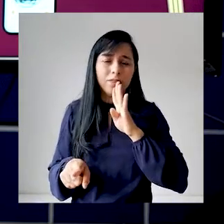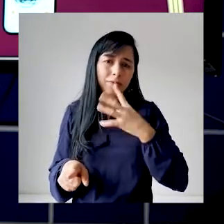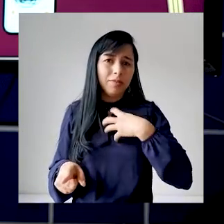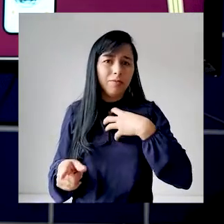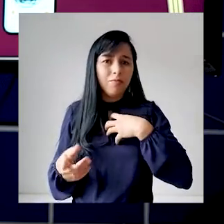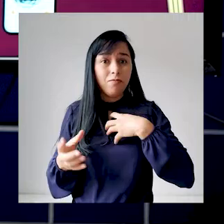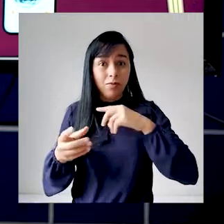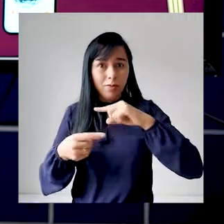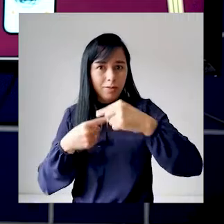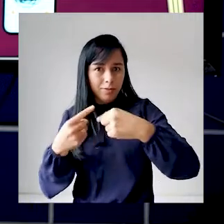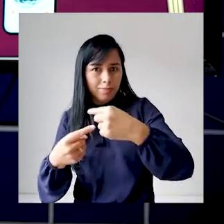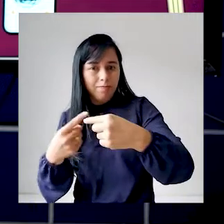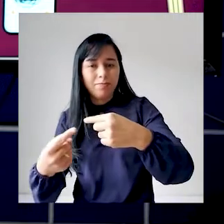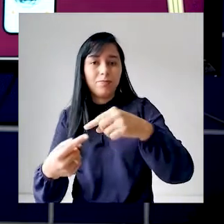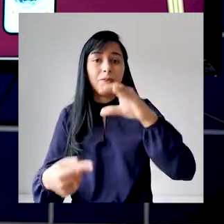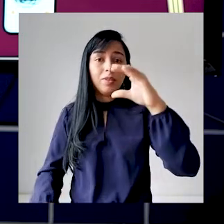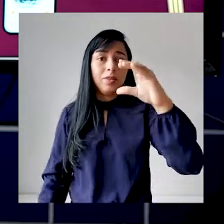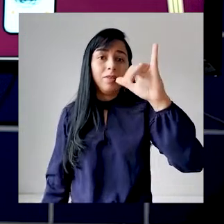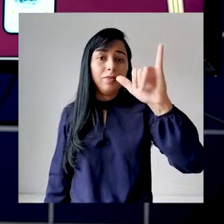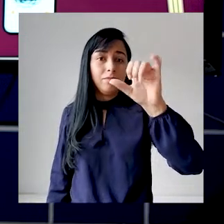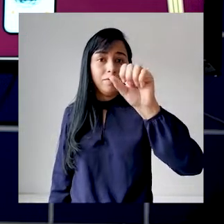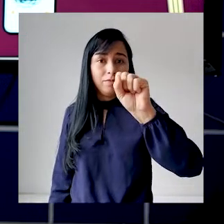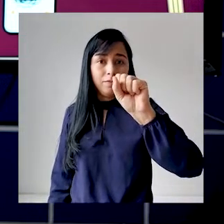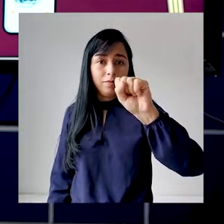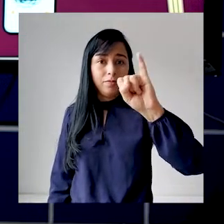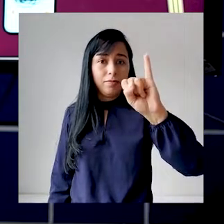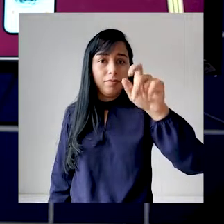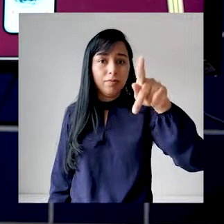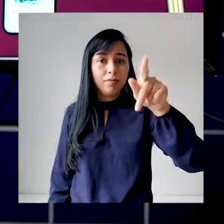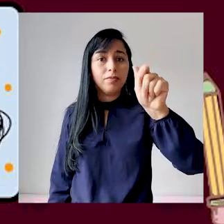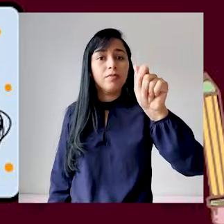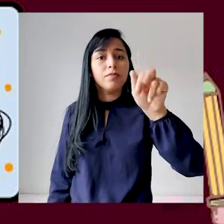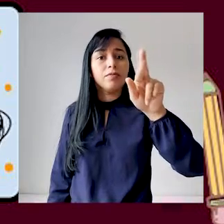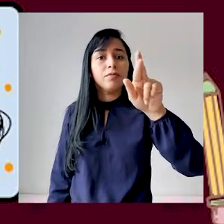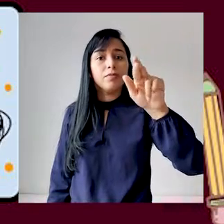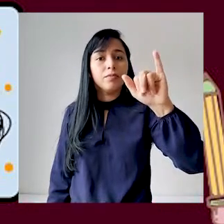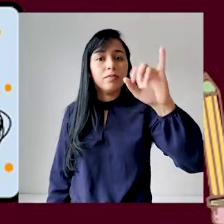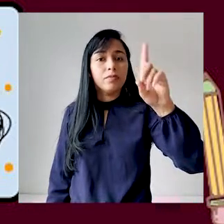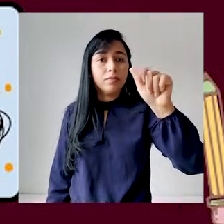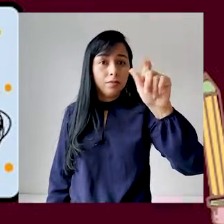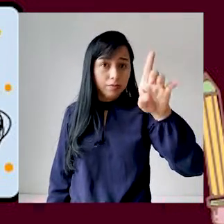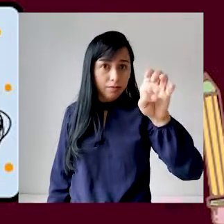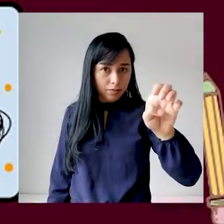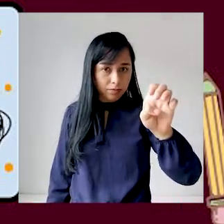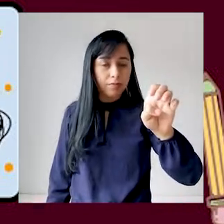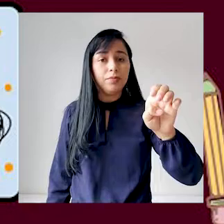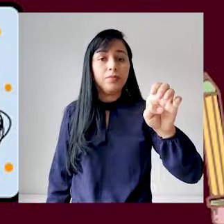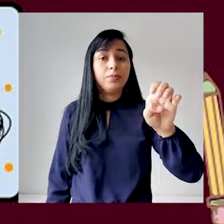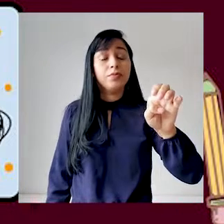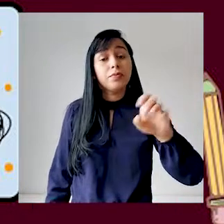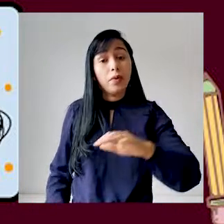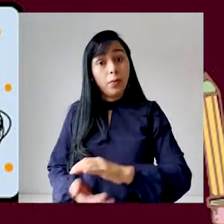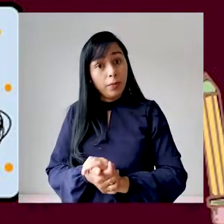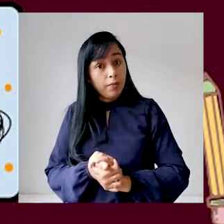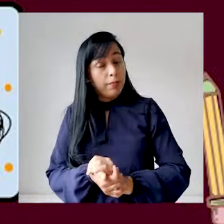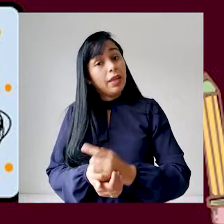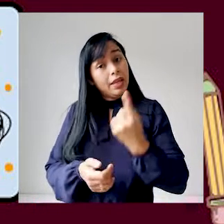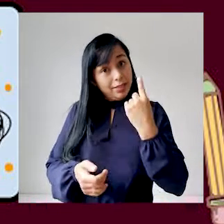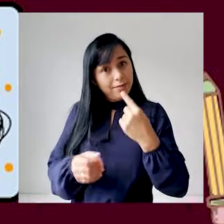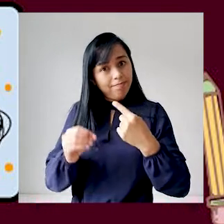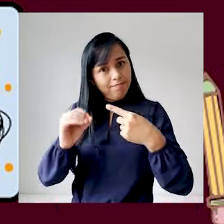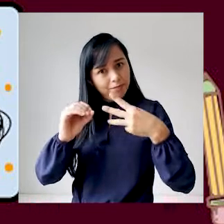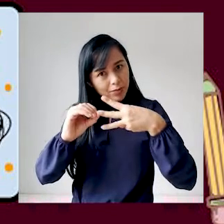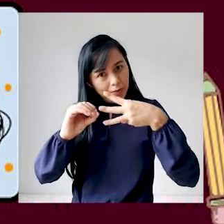como cisparidade ou bipartição. Nele nós teremos a primeira célula, que